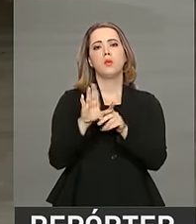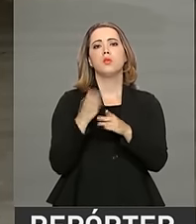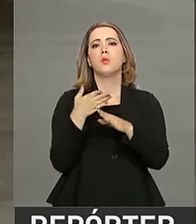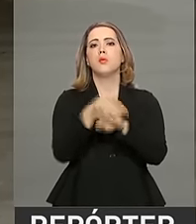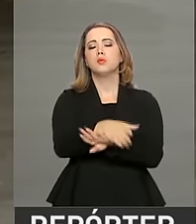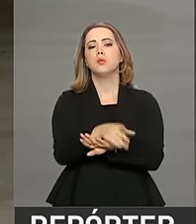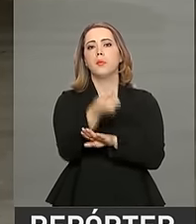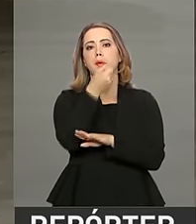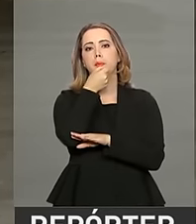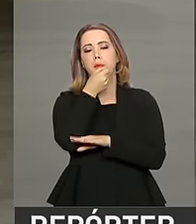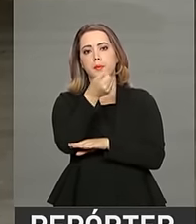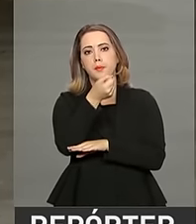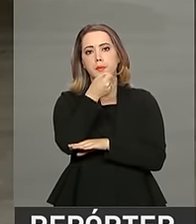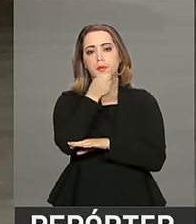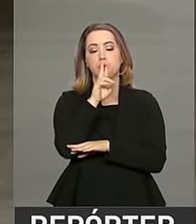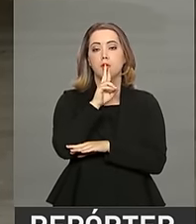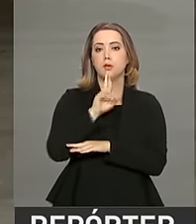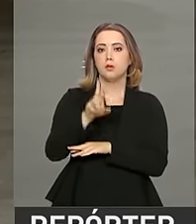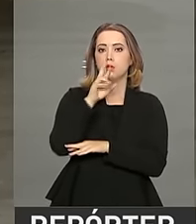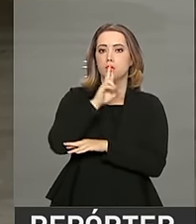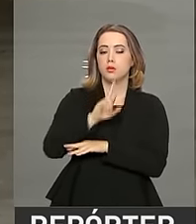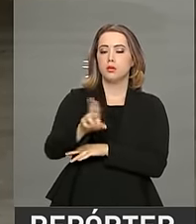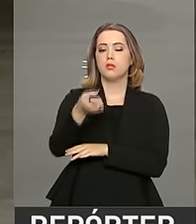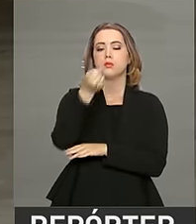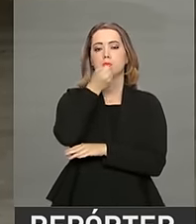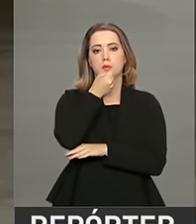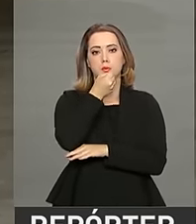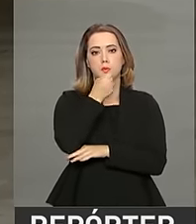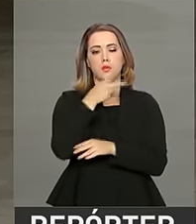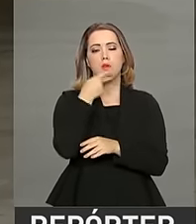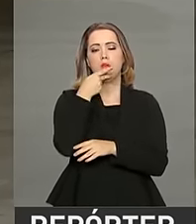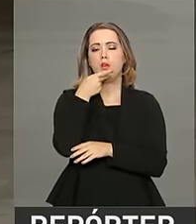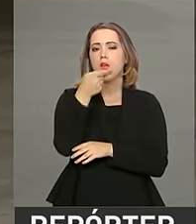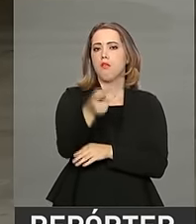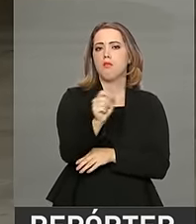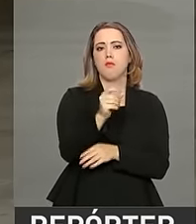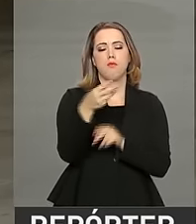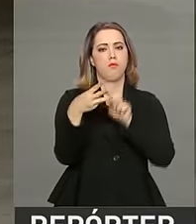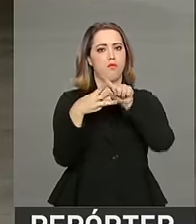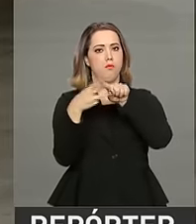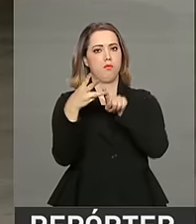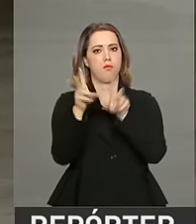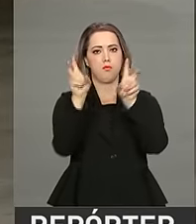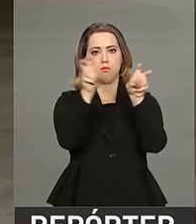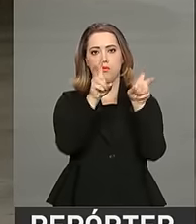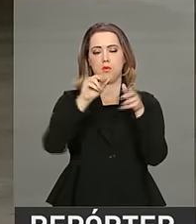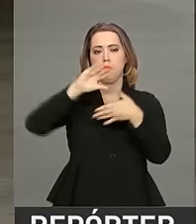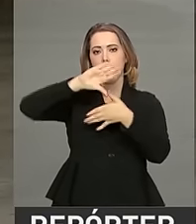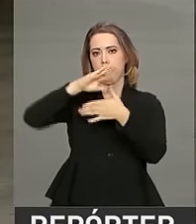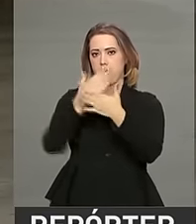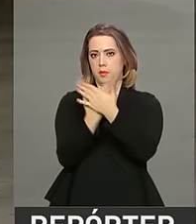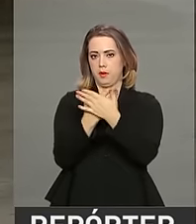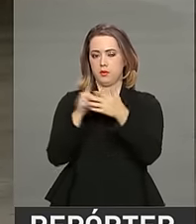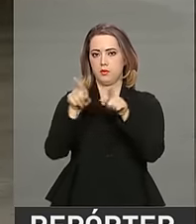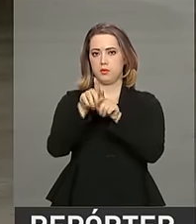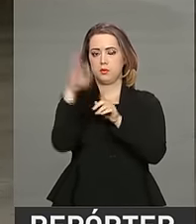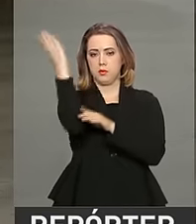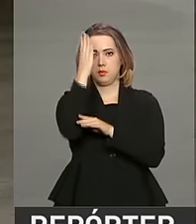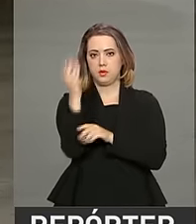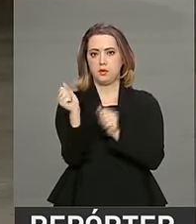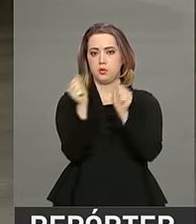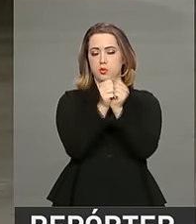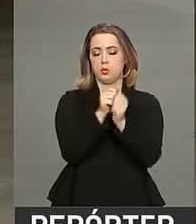uma entrevista coletiva e respondeu aos jornalistas falou basicamente sobre três temas Mercosul as relações Brasil e